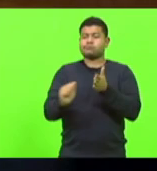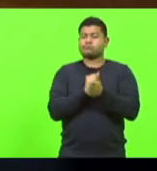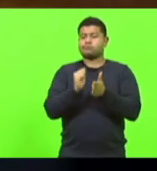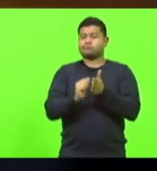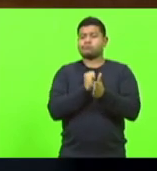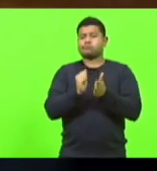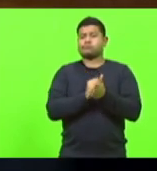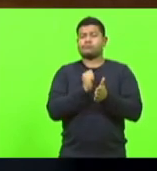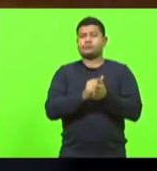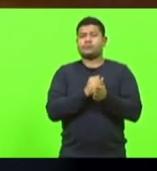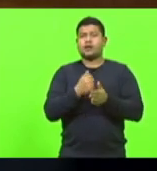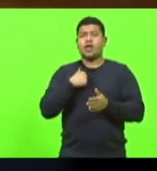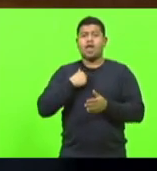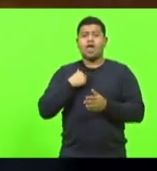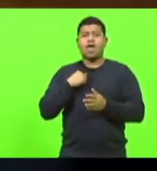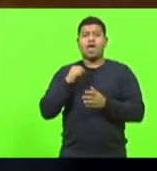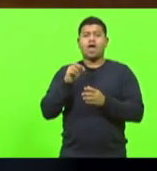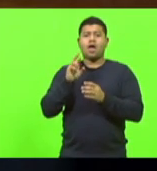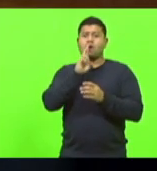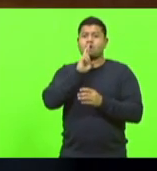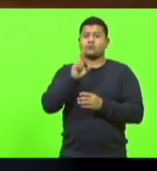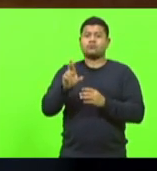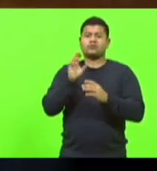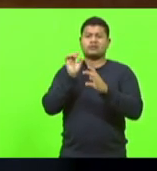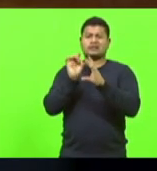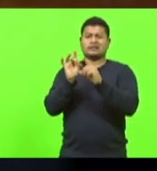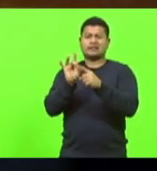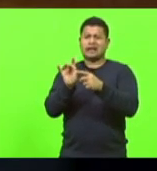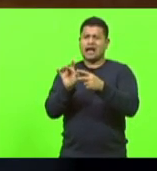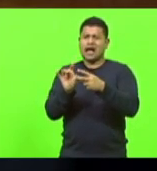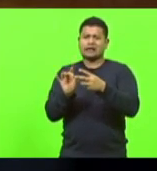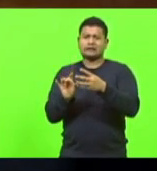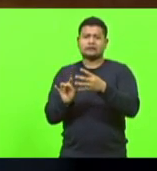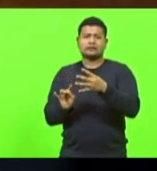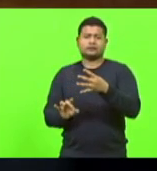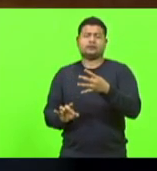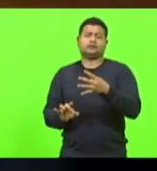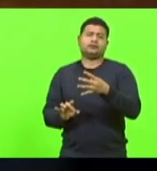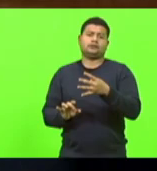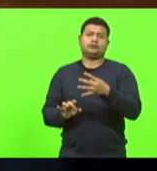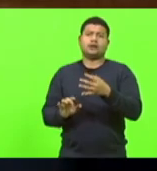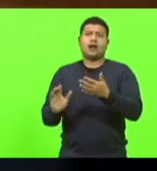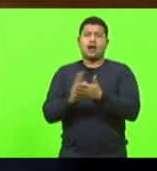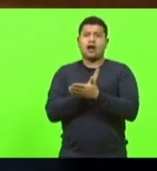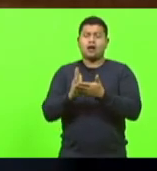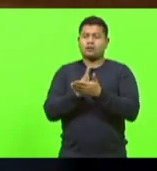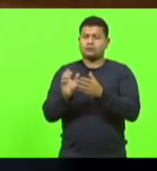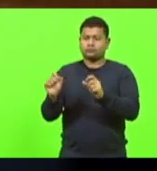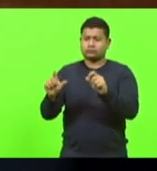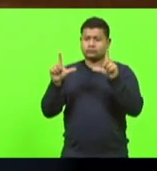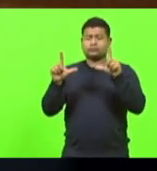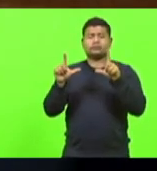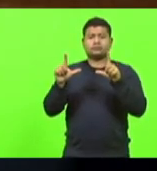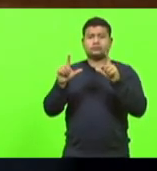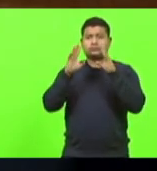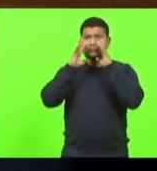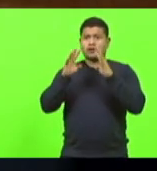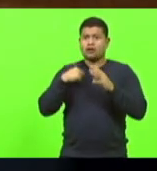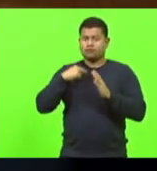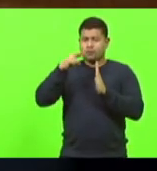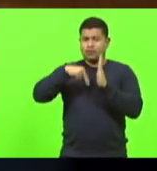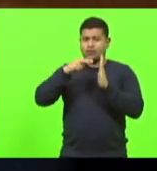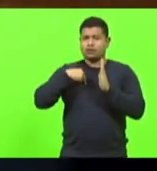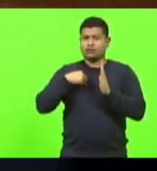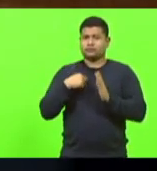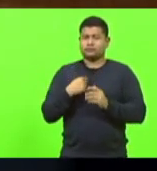eu respondi todas elas individualmente algumas me chamaram atenção eu vou ler aqui um